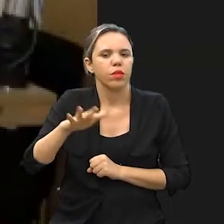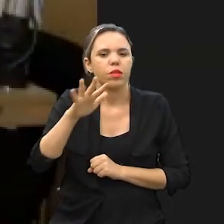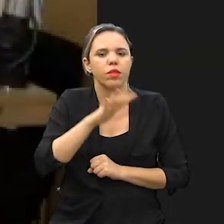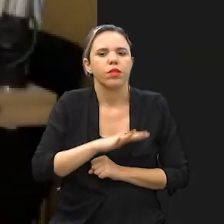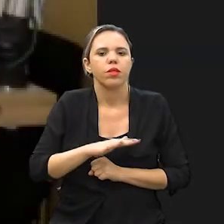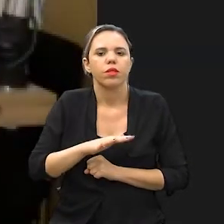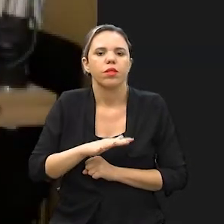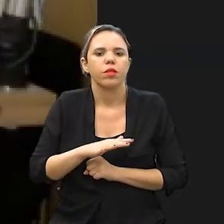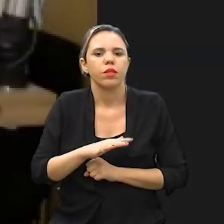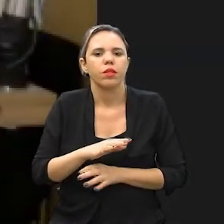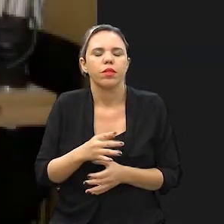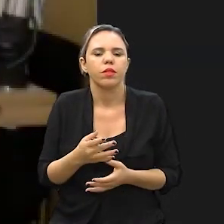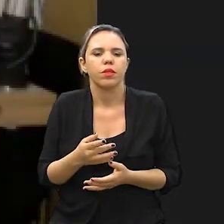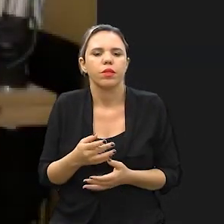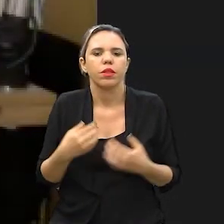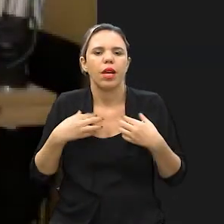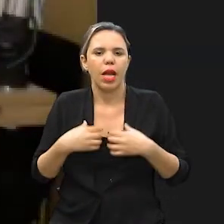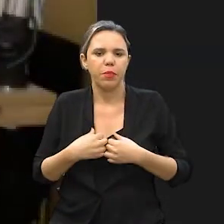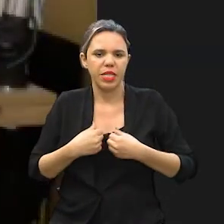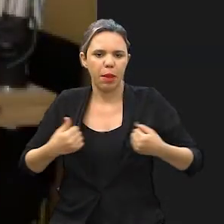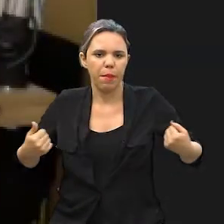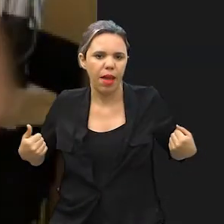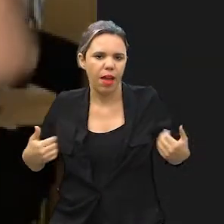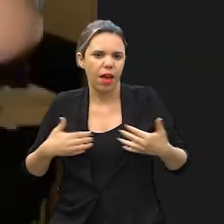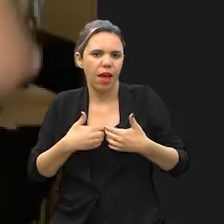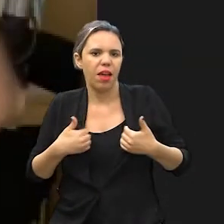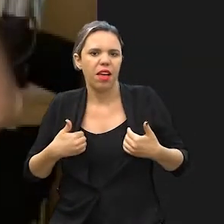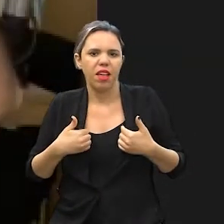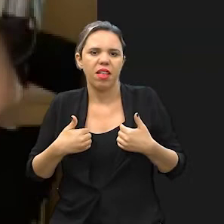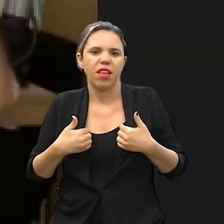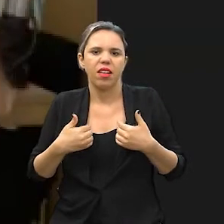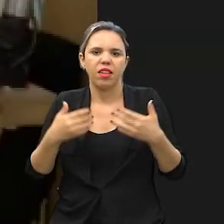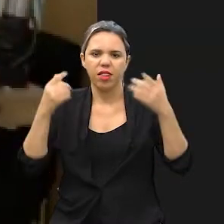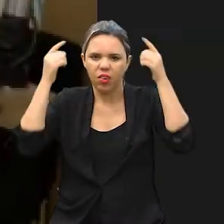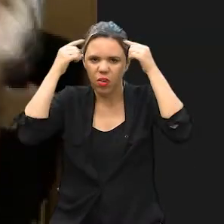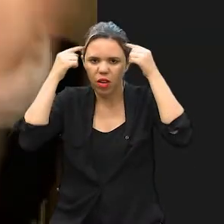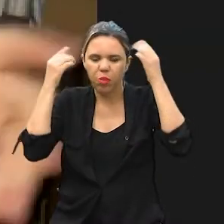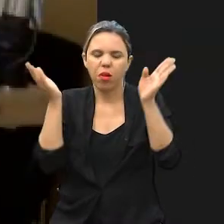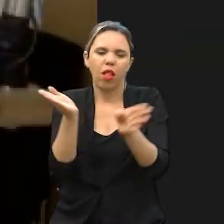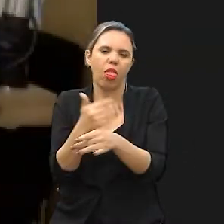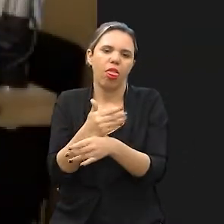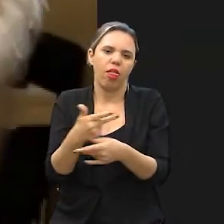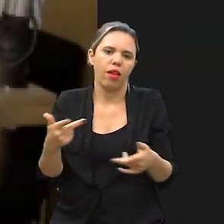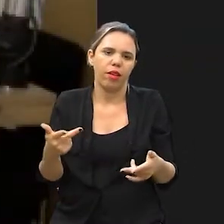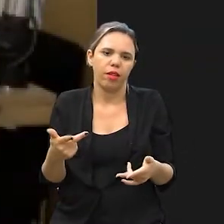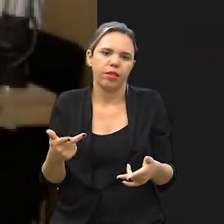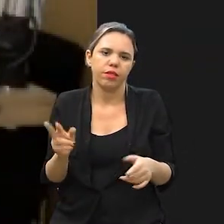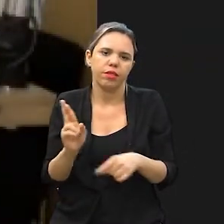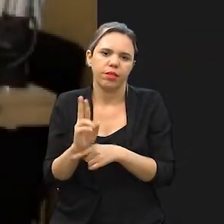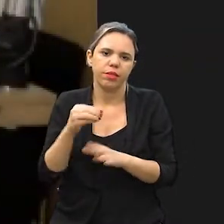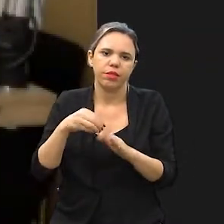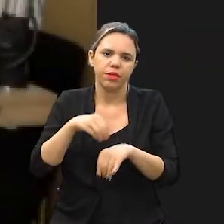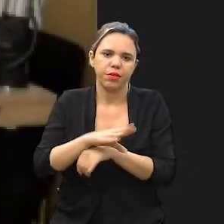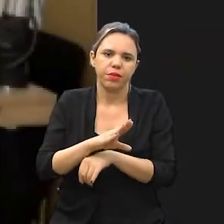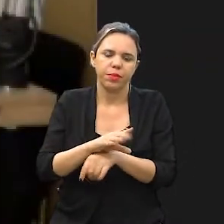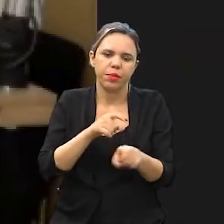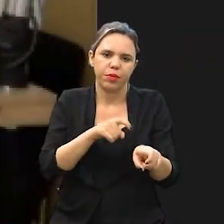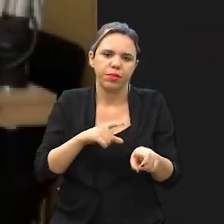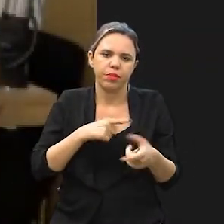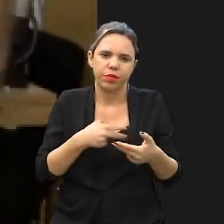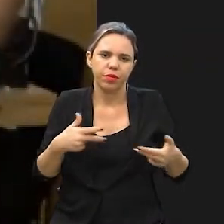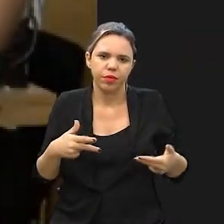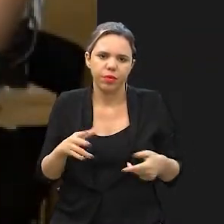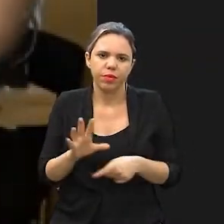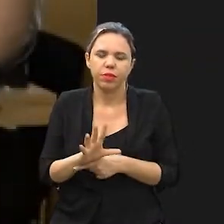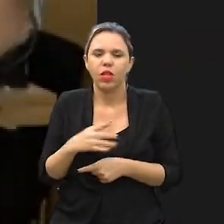do interior que anda com a camisa aberta, que não liga pro cabelo e que dá referência, porque no interior tem muito isso.